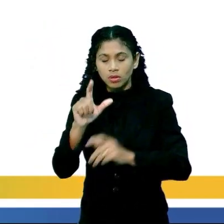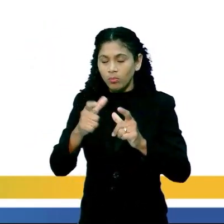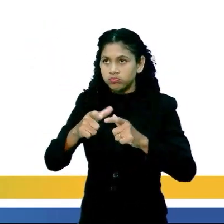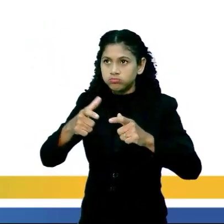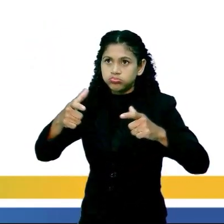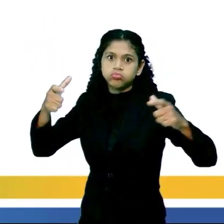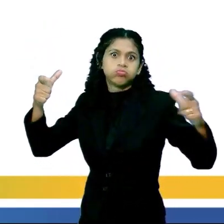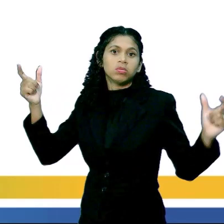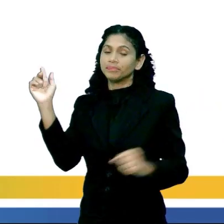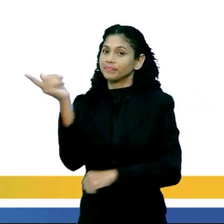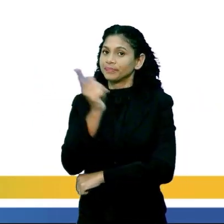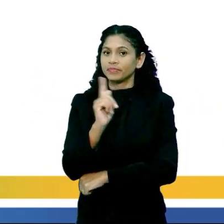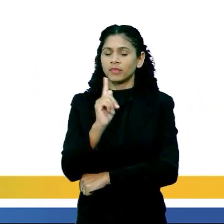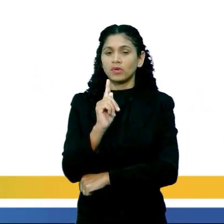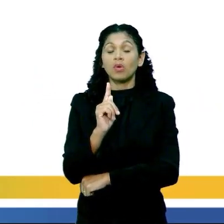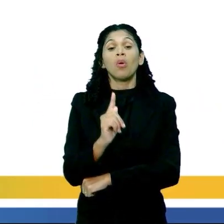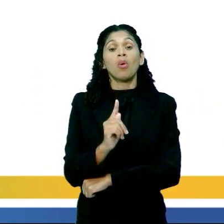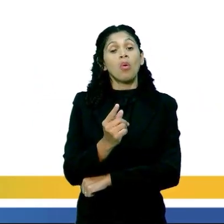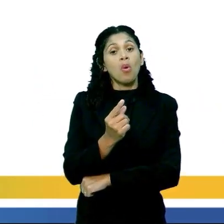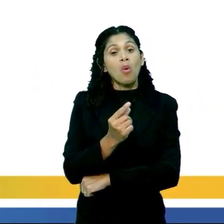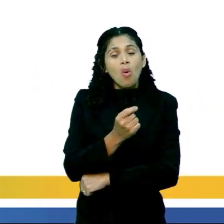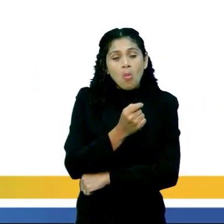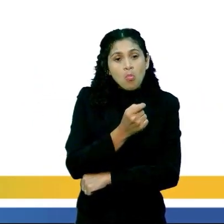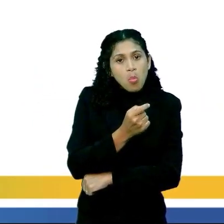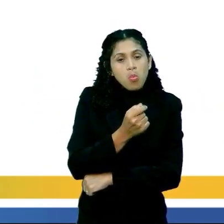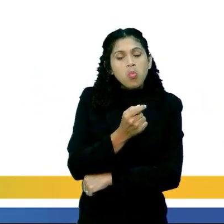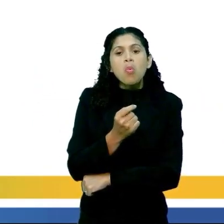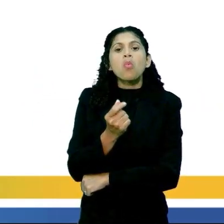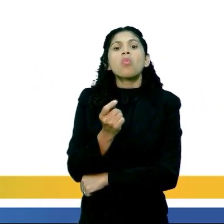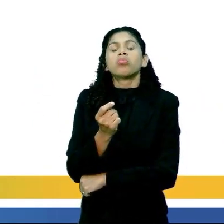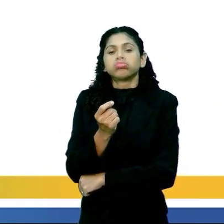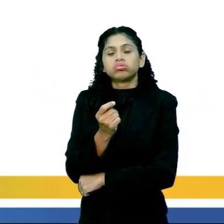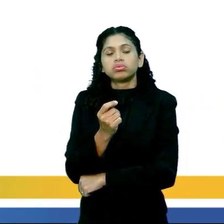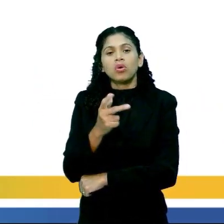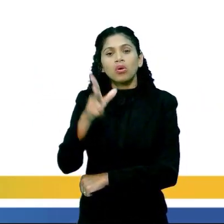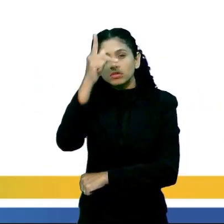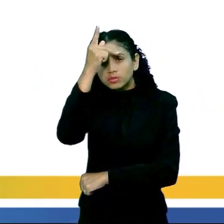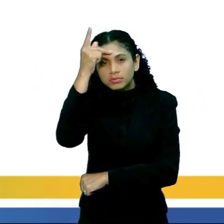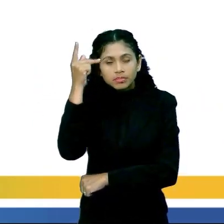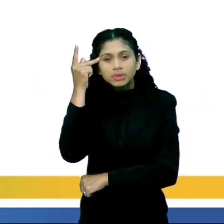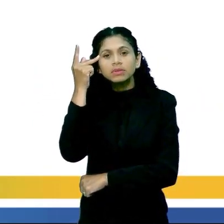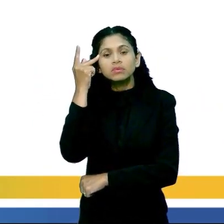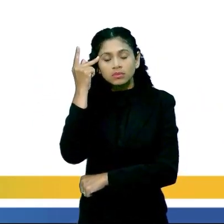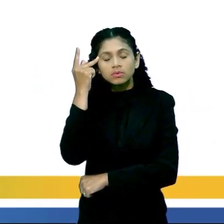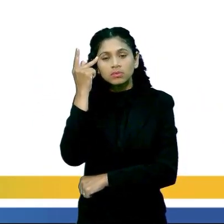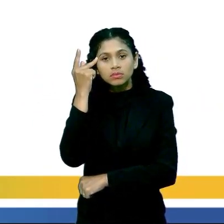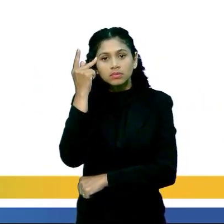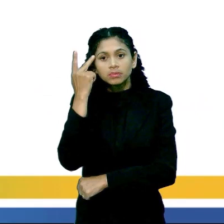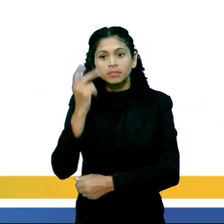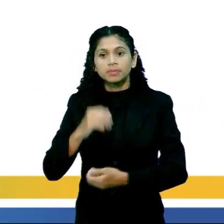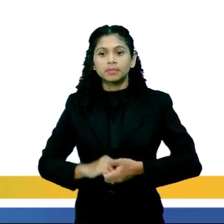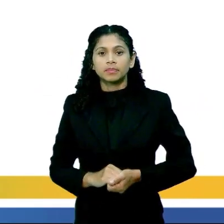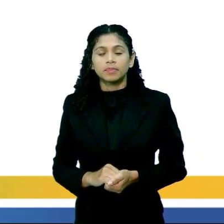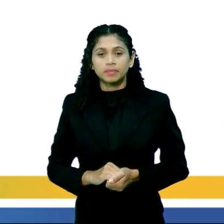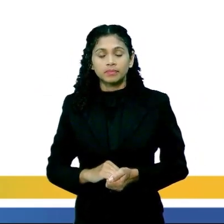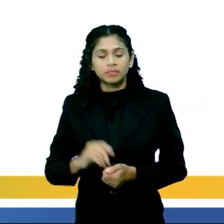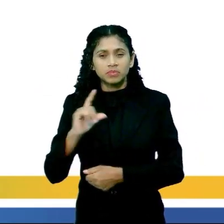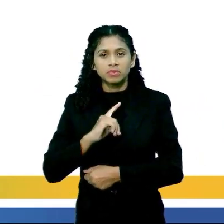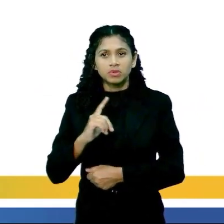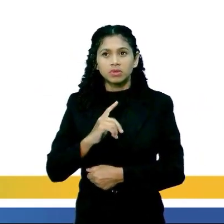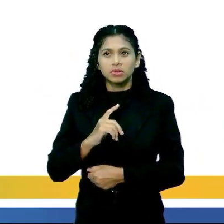tão grande, tem poucos habitantes, inclusive a quantidade de habitantes dele é semelhante a Rio Branco. Possui